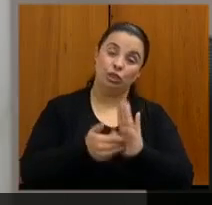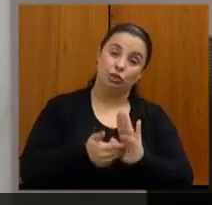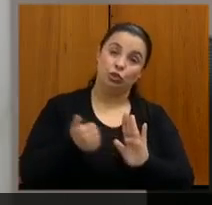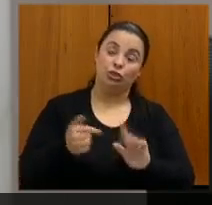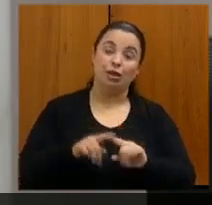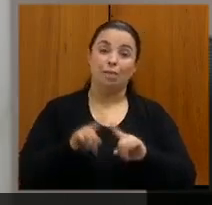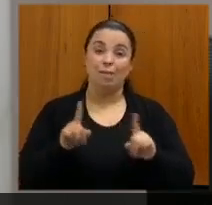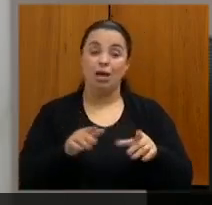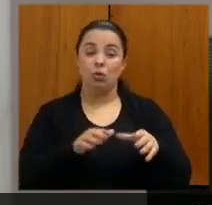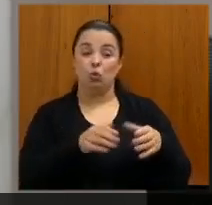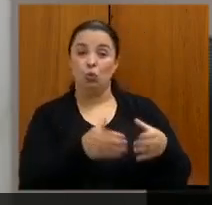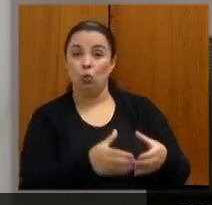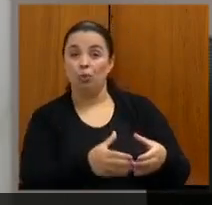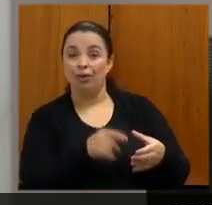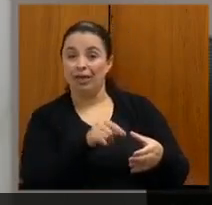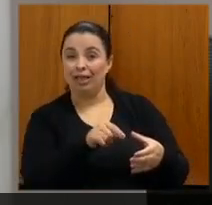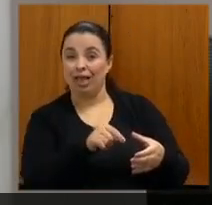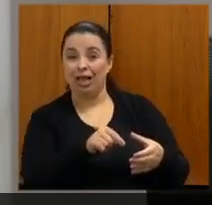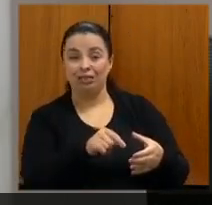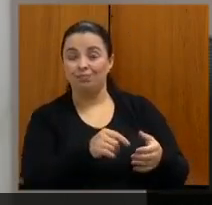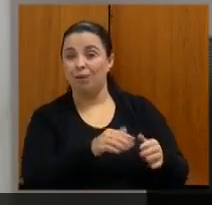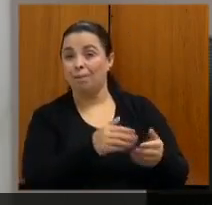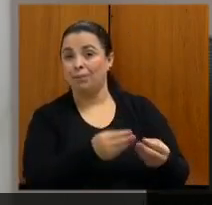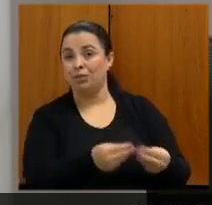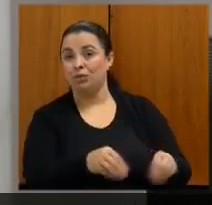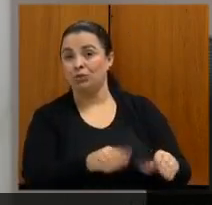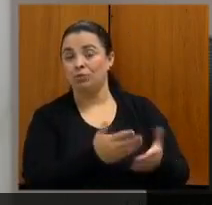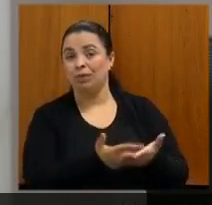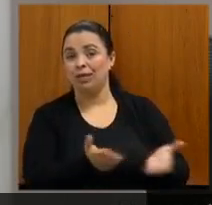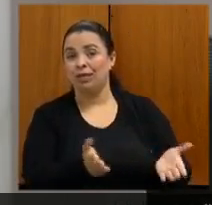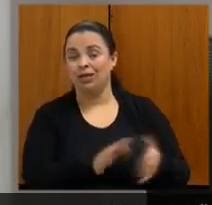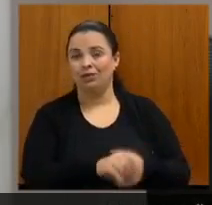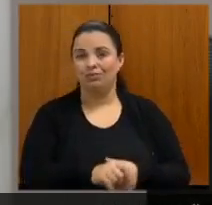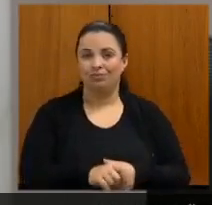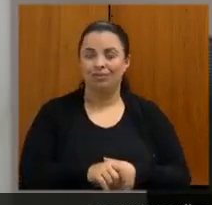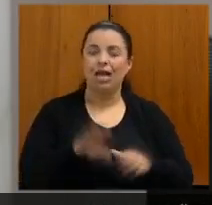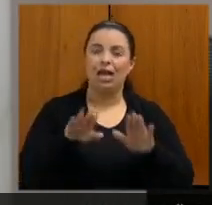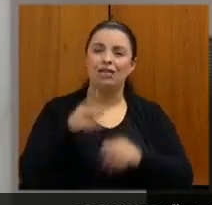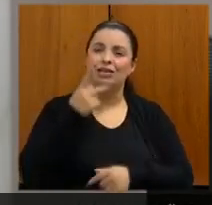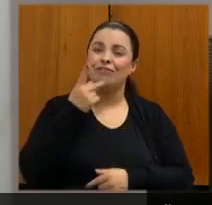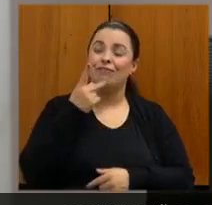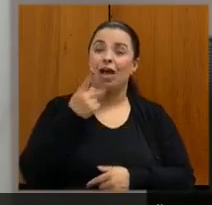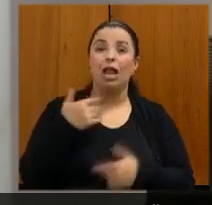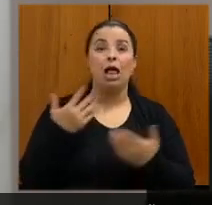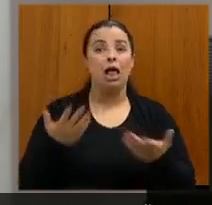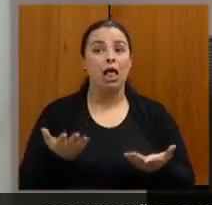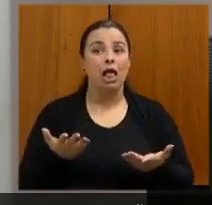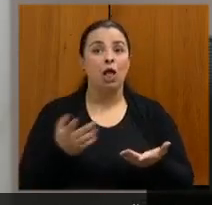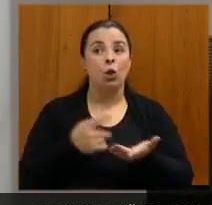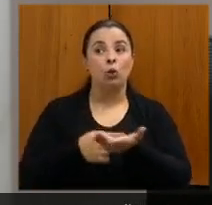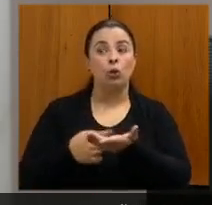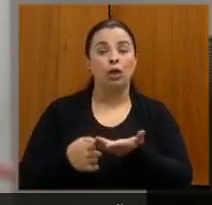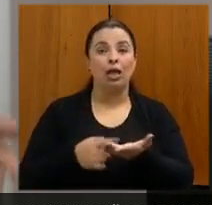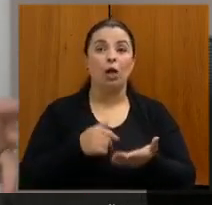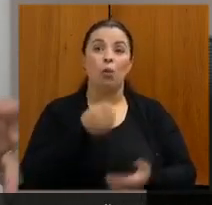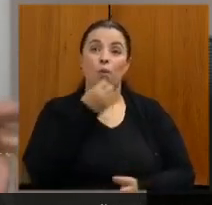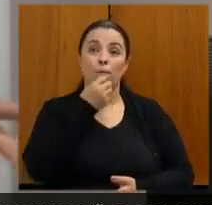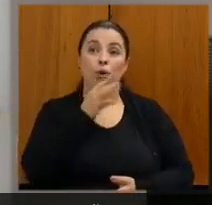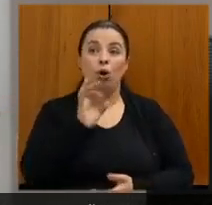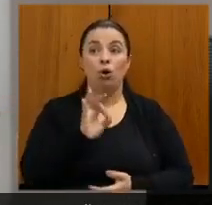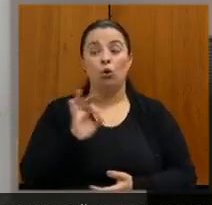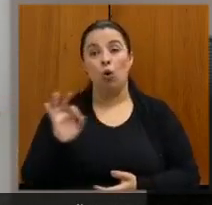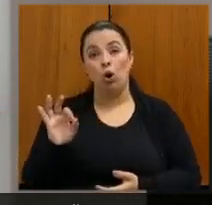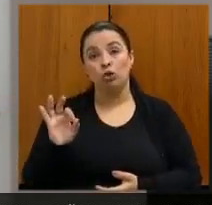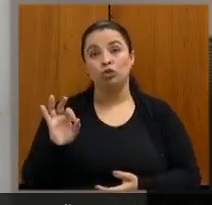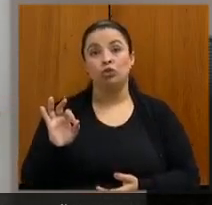foram excelentes para as comunidades e o discurso muitas vezes que é construído é a não entre o bom e o ótimo